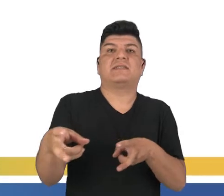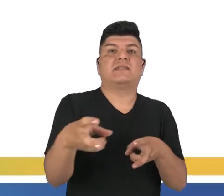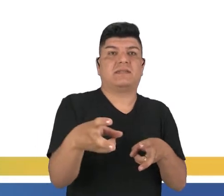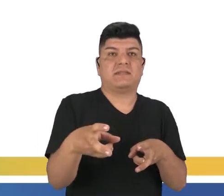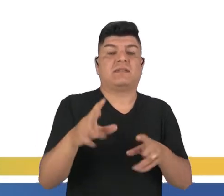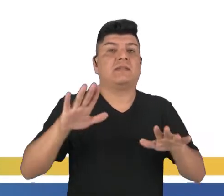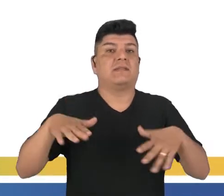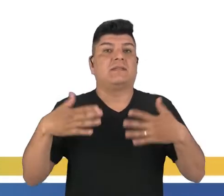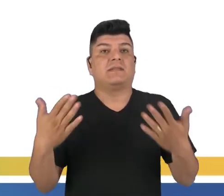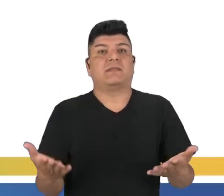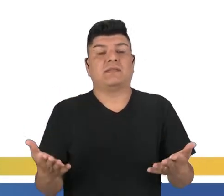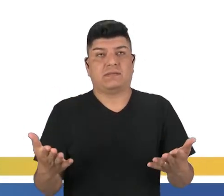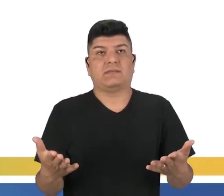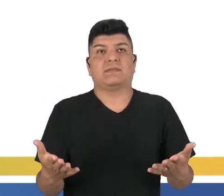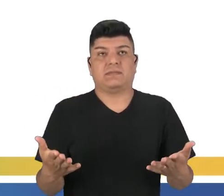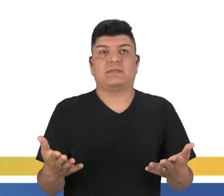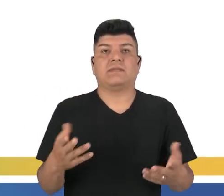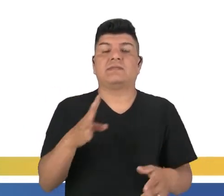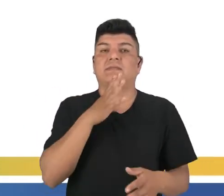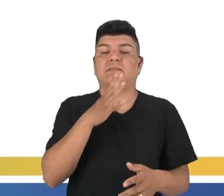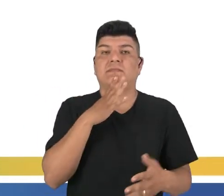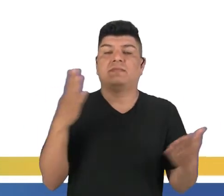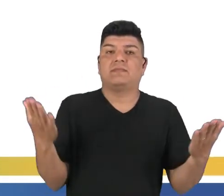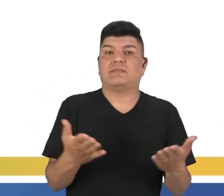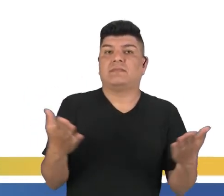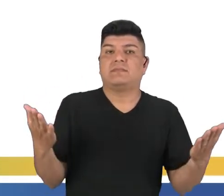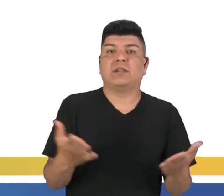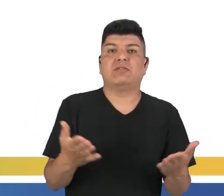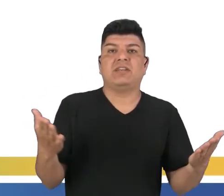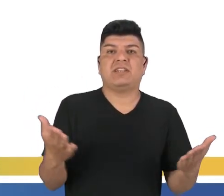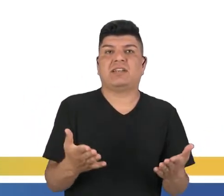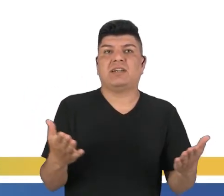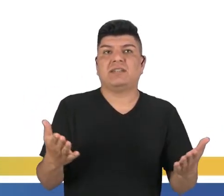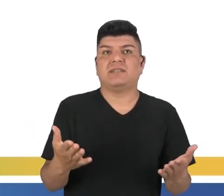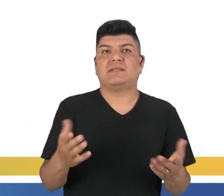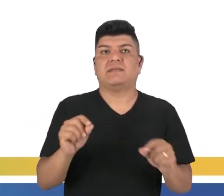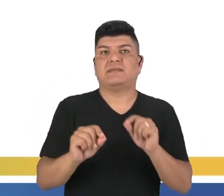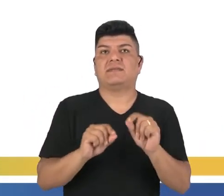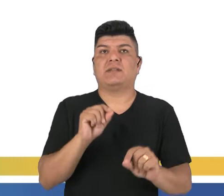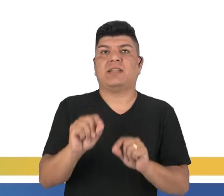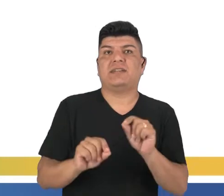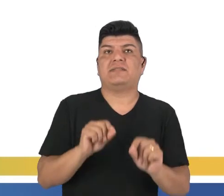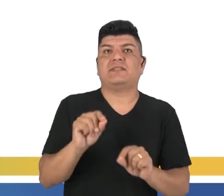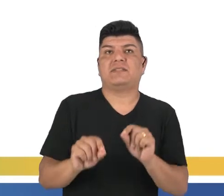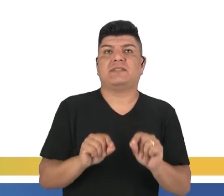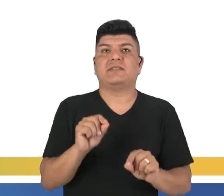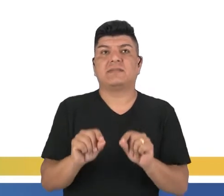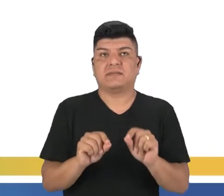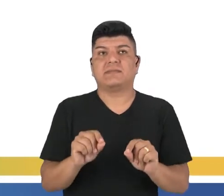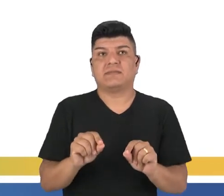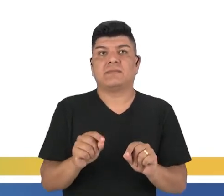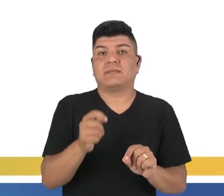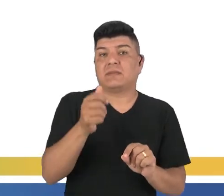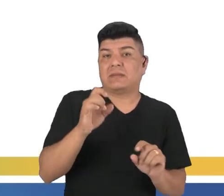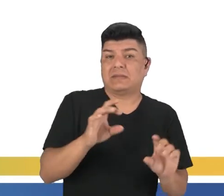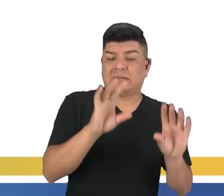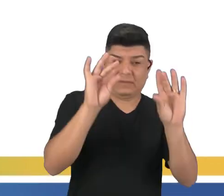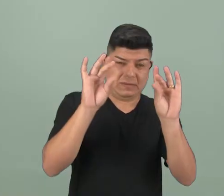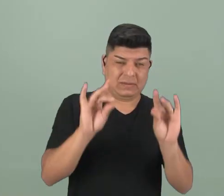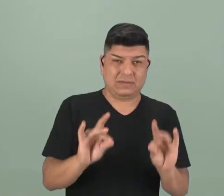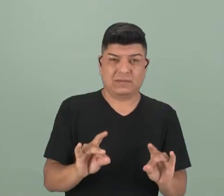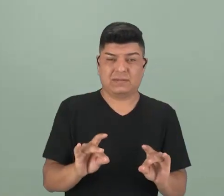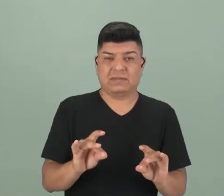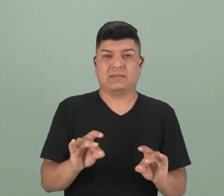é os tipos de energia que nós conhecemos atualmente. Claro que faltou ali, por exemplo, energia nuclear. Ainda é um pouco delicado estudar sobre